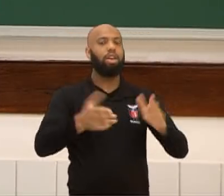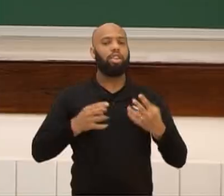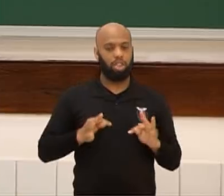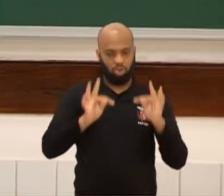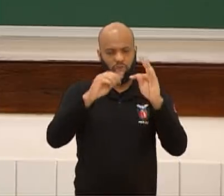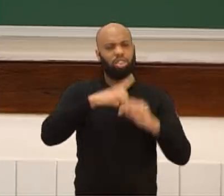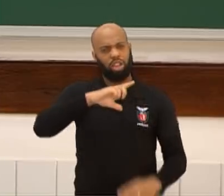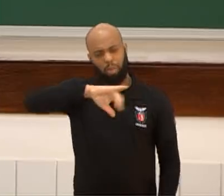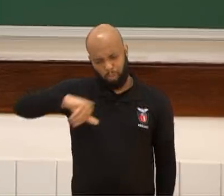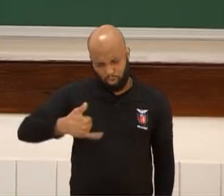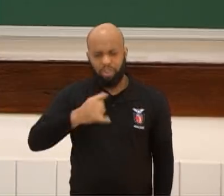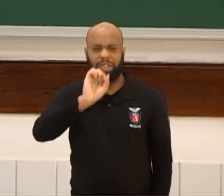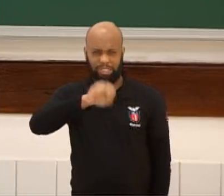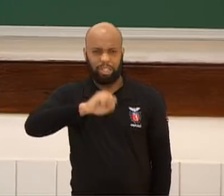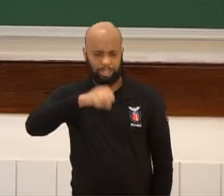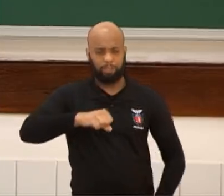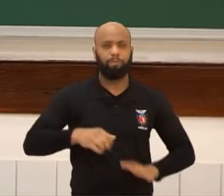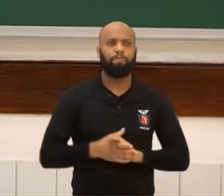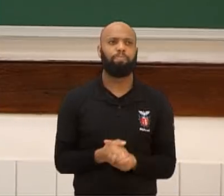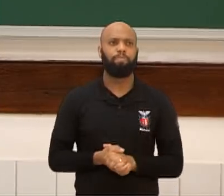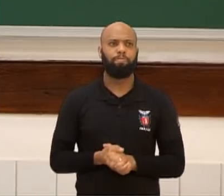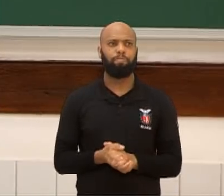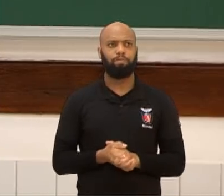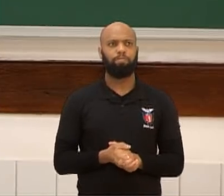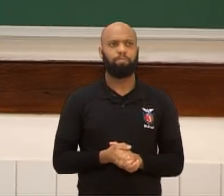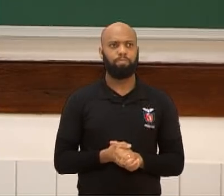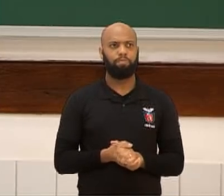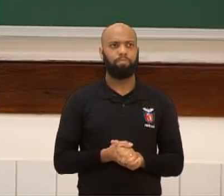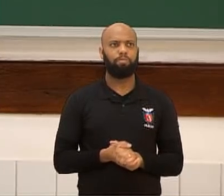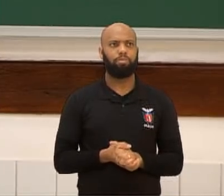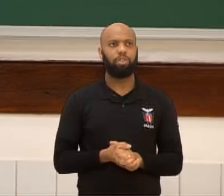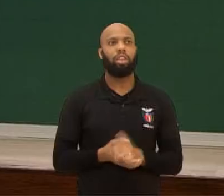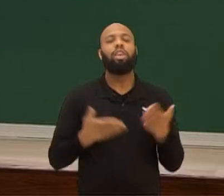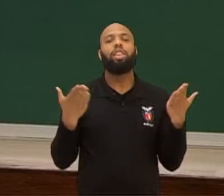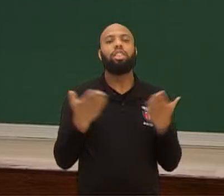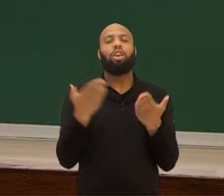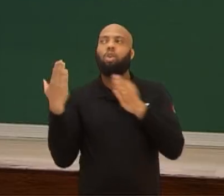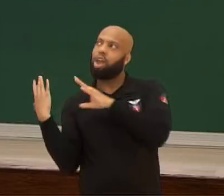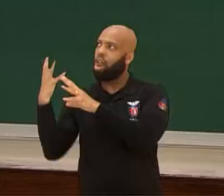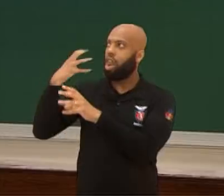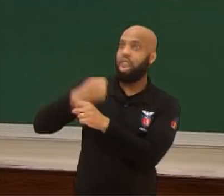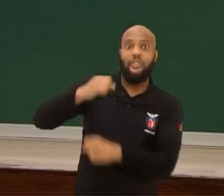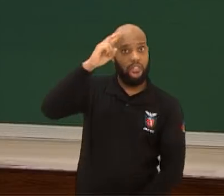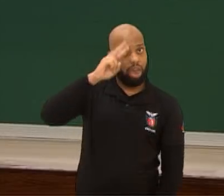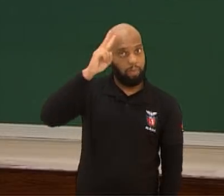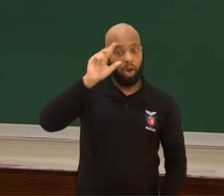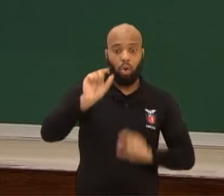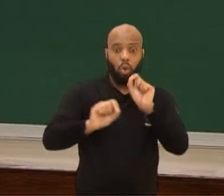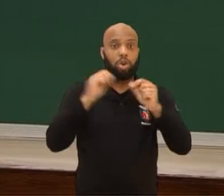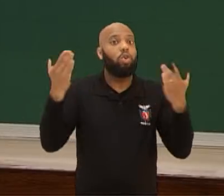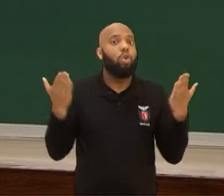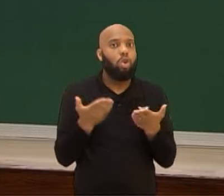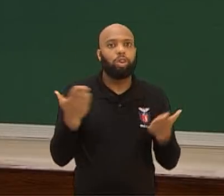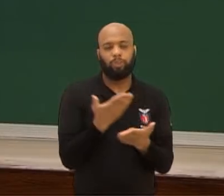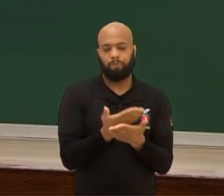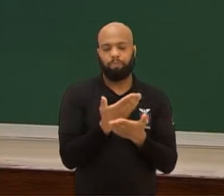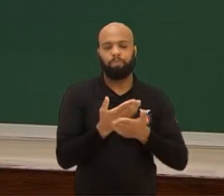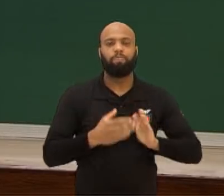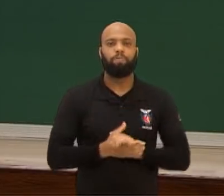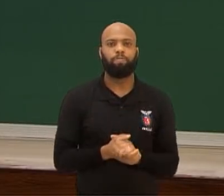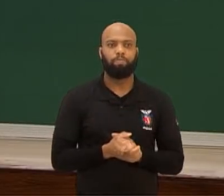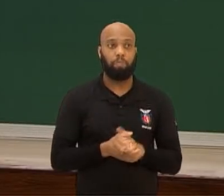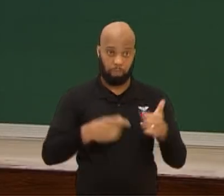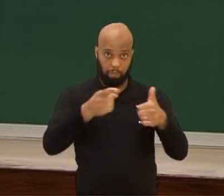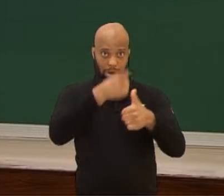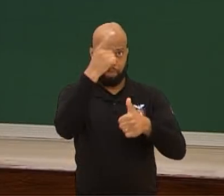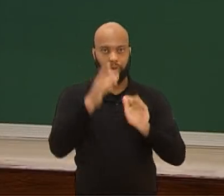para ser aproveitada por todos nós. Vamos então relembrar o que nós estudamos nessa aula.